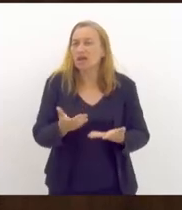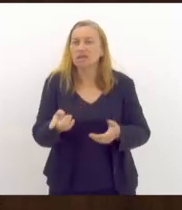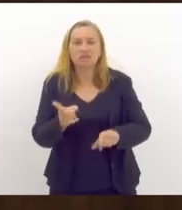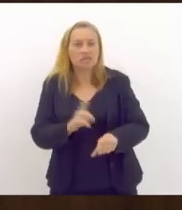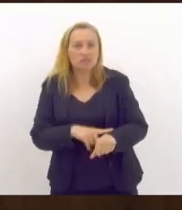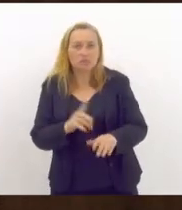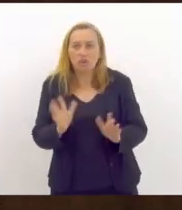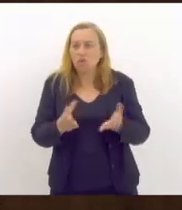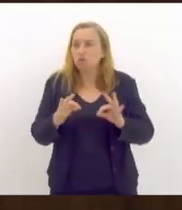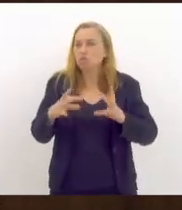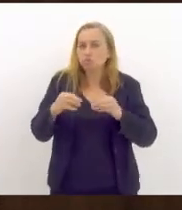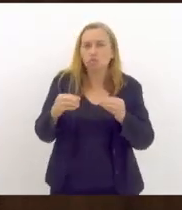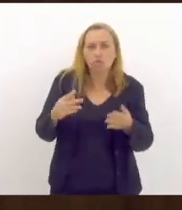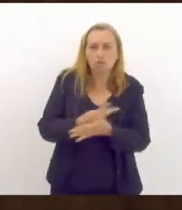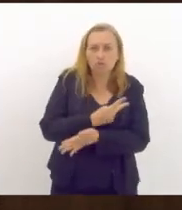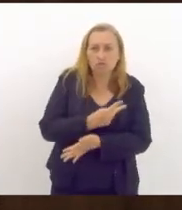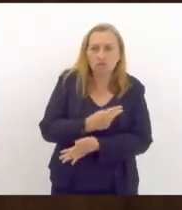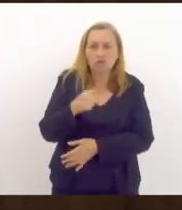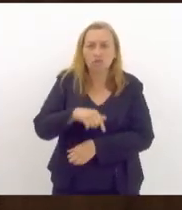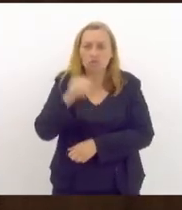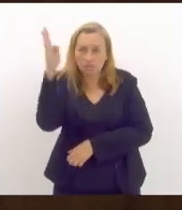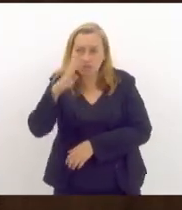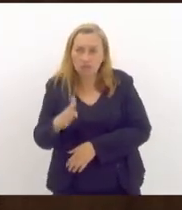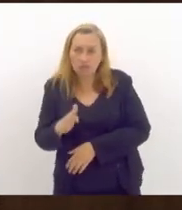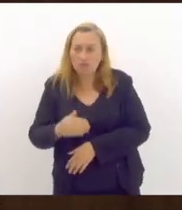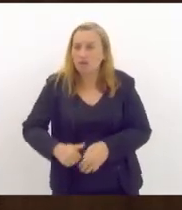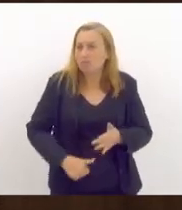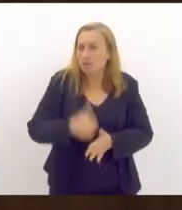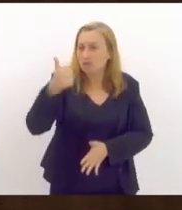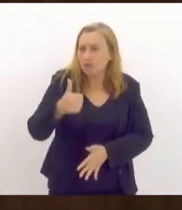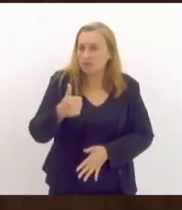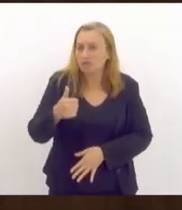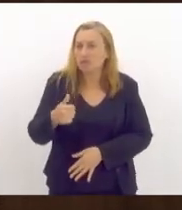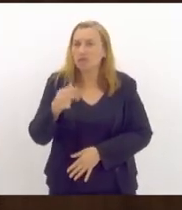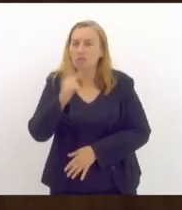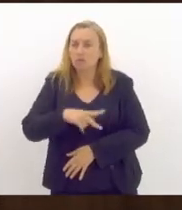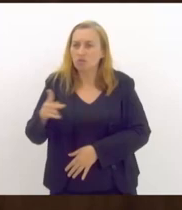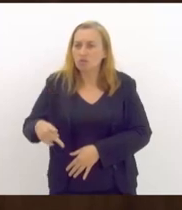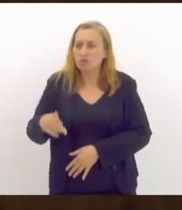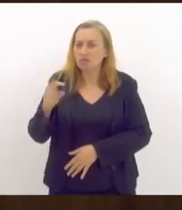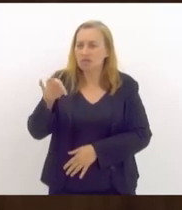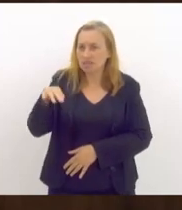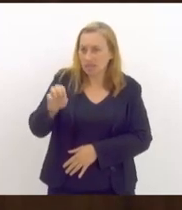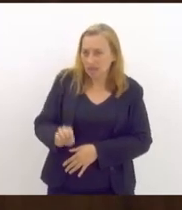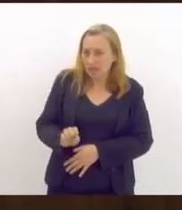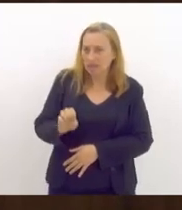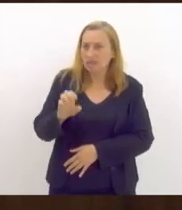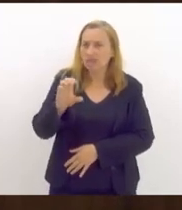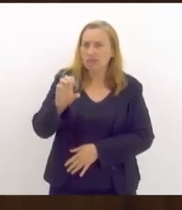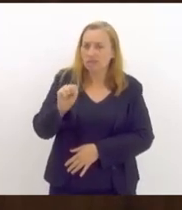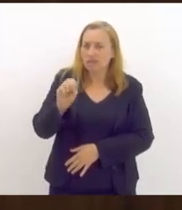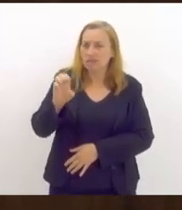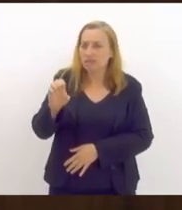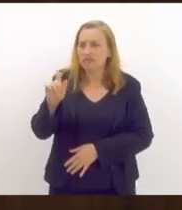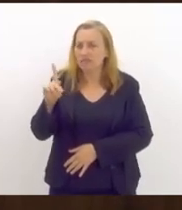diante de tudo que aconteceu aqui no Brasil pela primeira vez eu sou professora licenciada do CEFET Rio de Janeiro eu vi alunos e